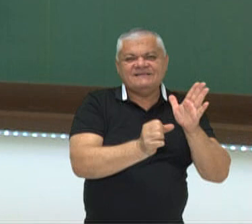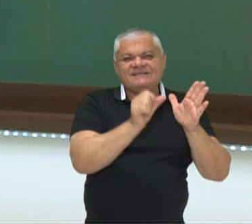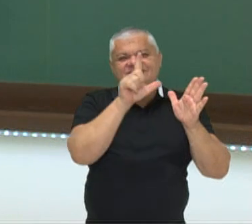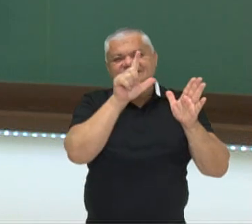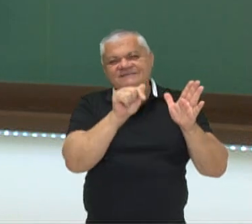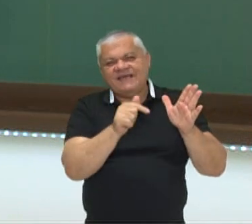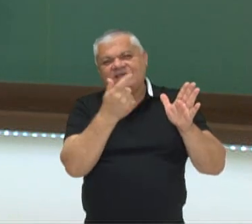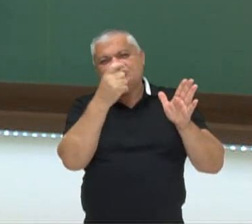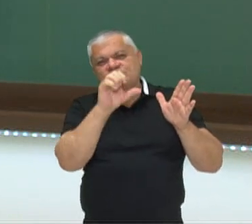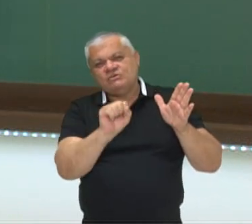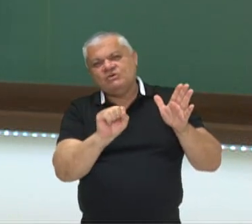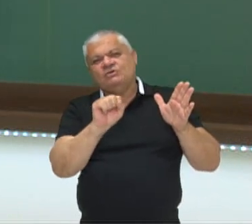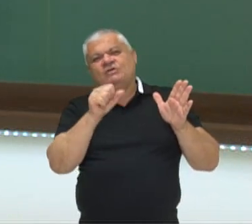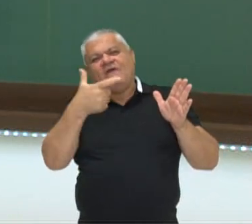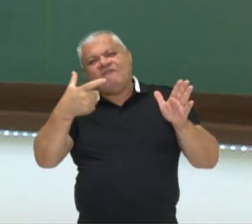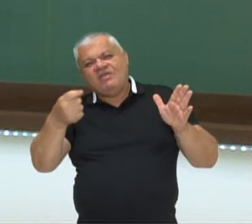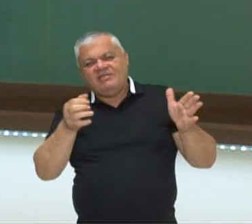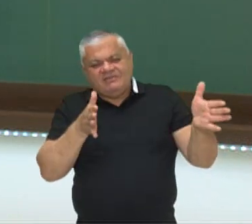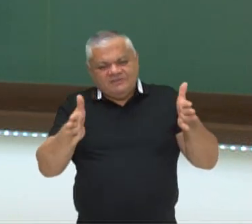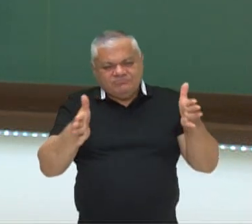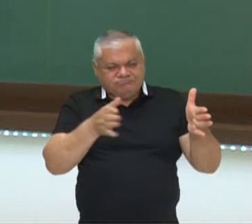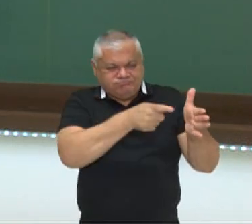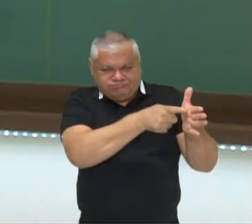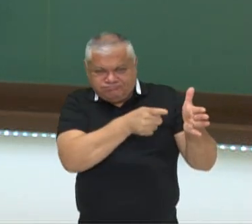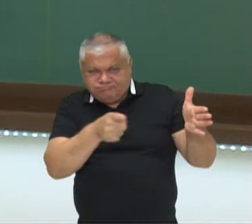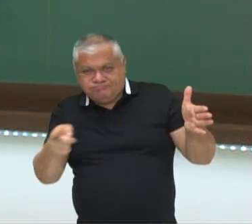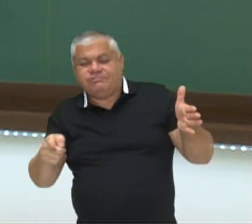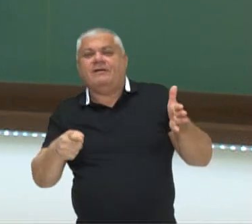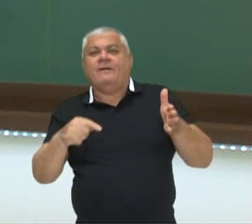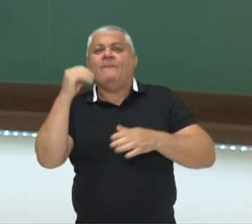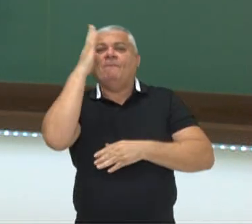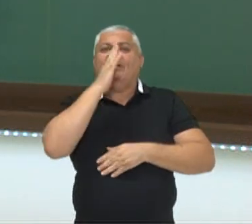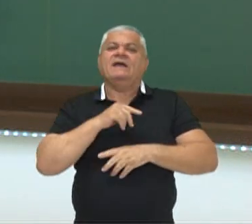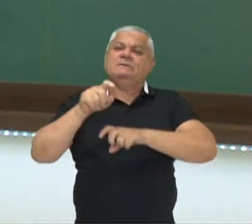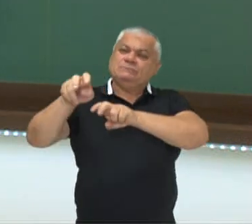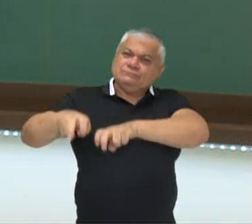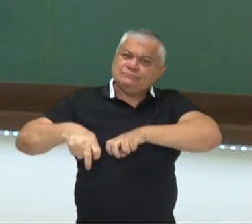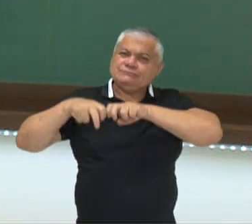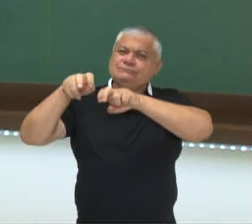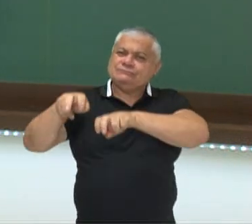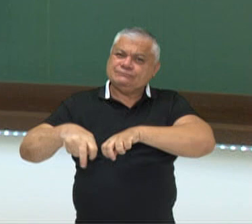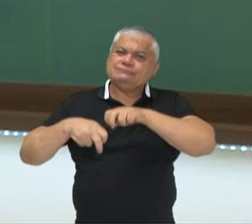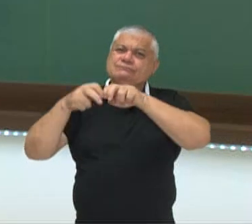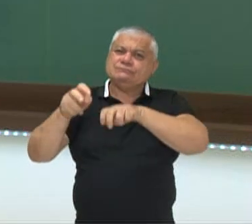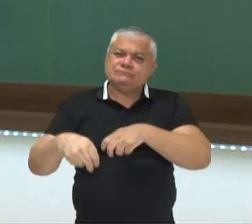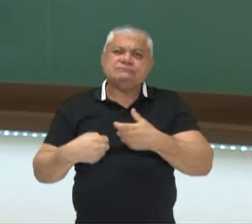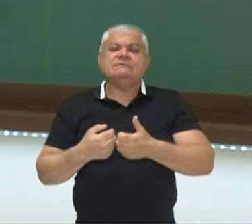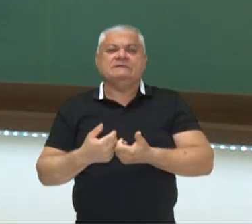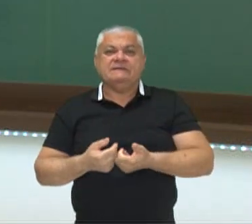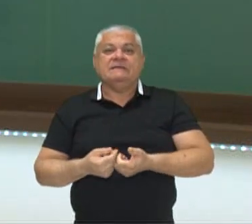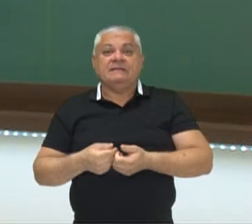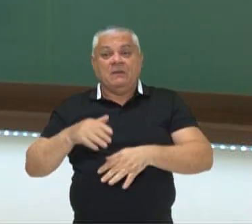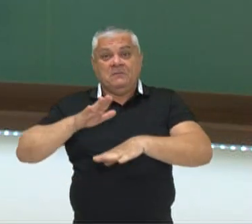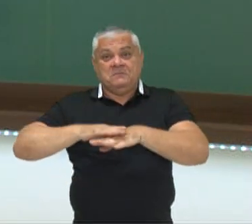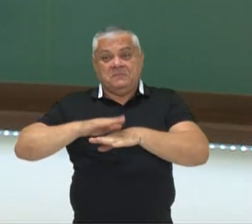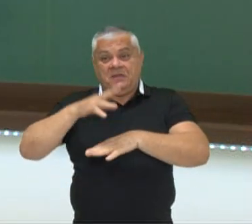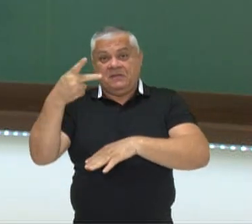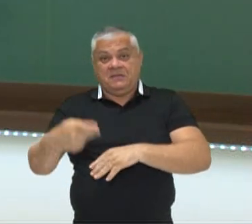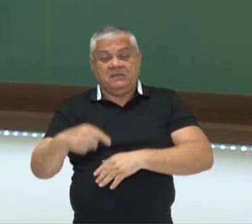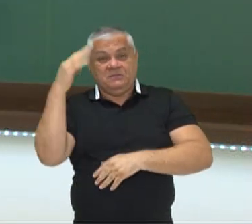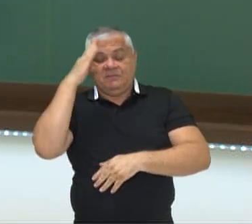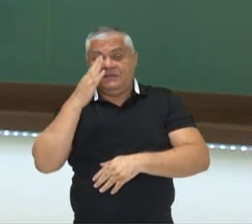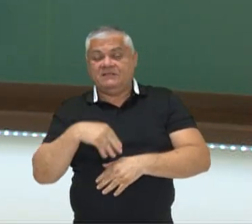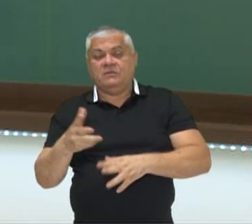até meados do século XX. Então, vivíamos um país muito rural e agrário, então a propriedade agrária era